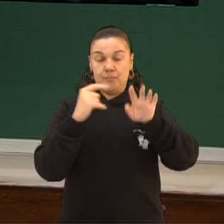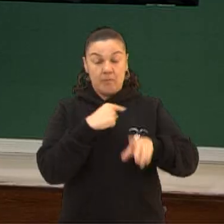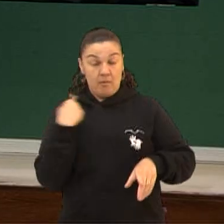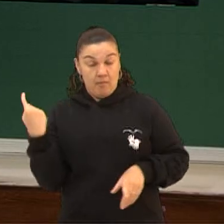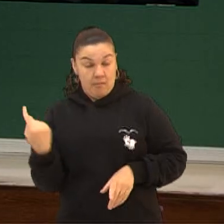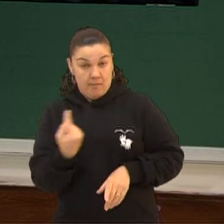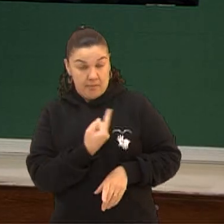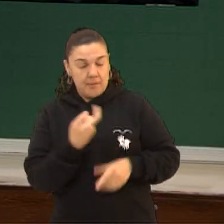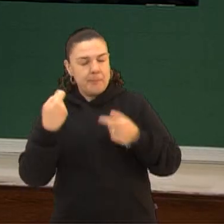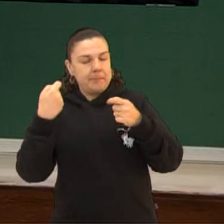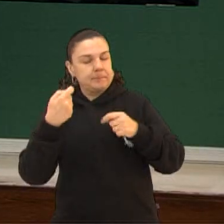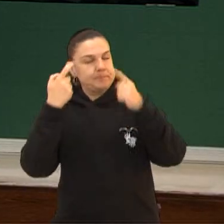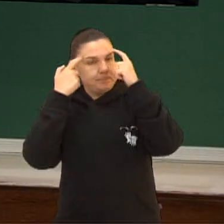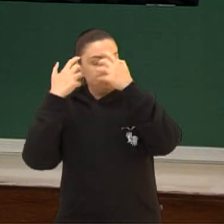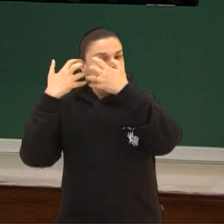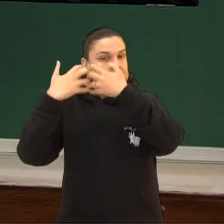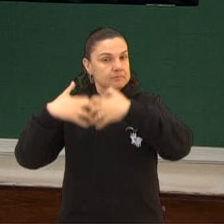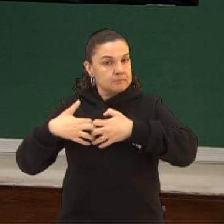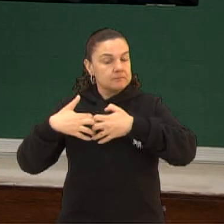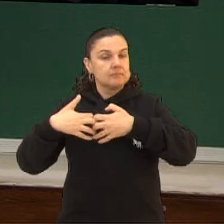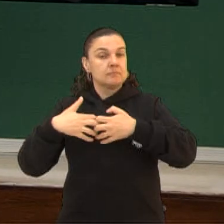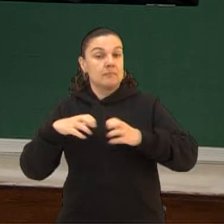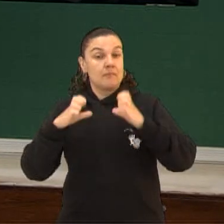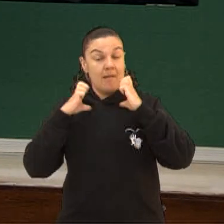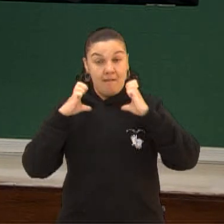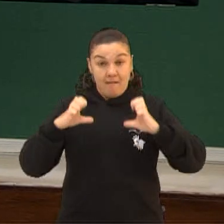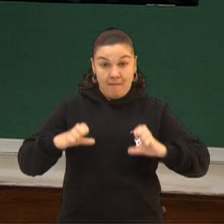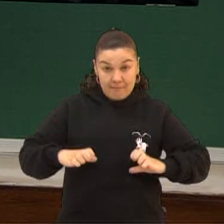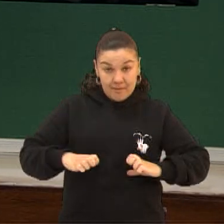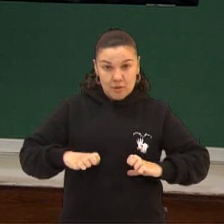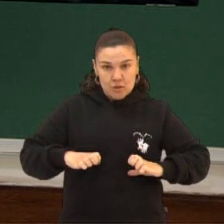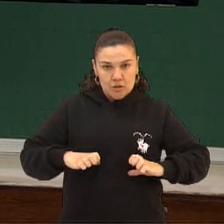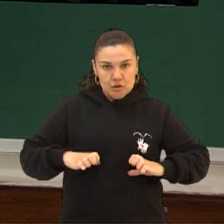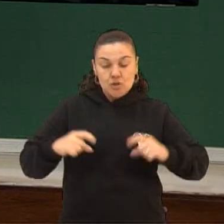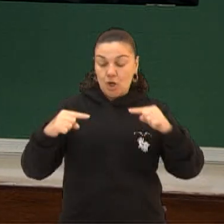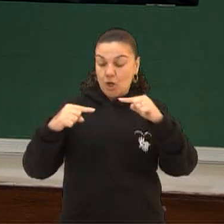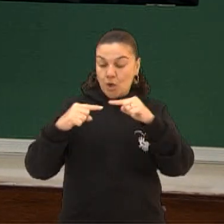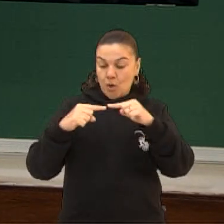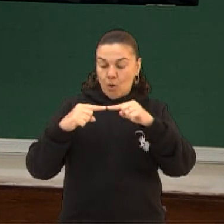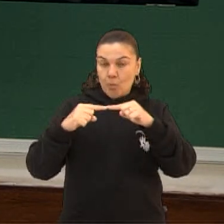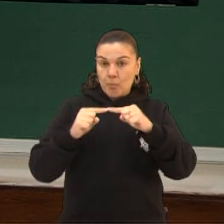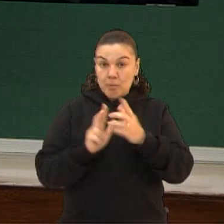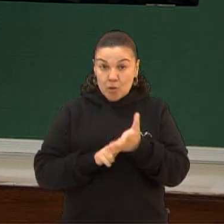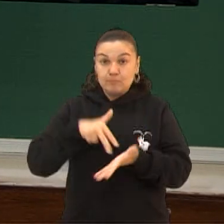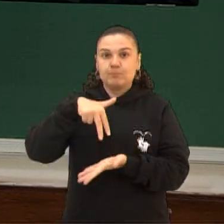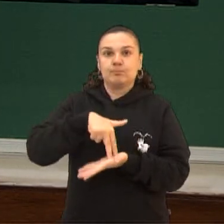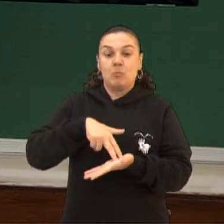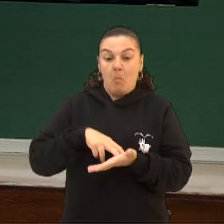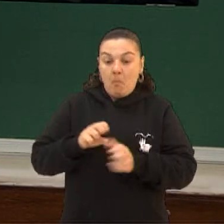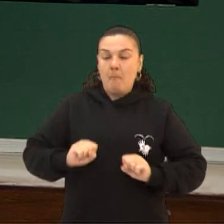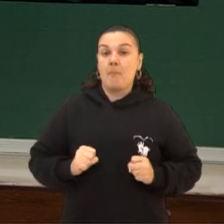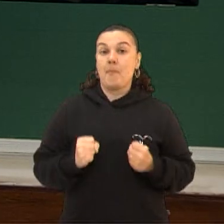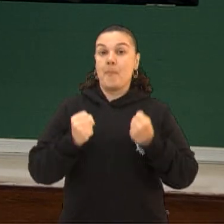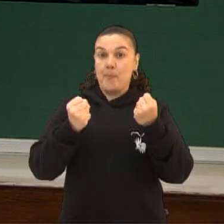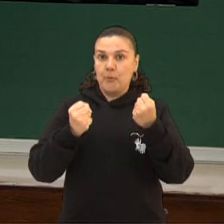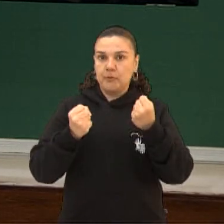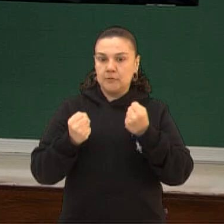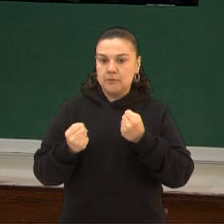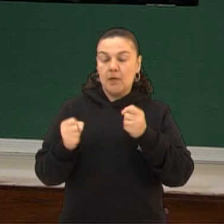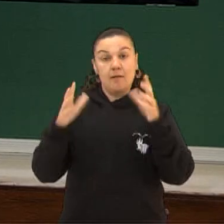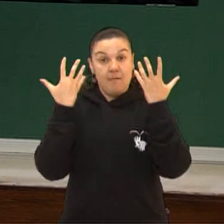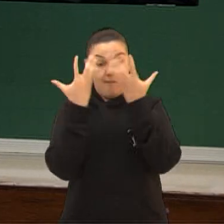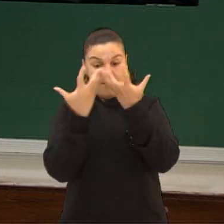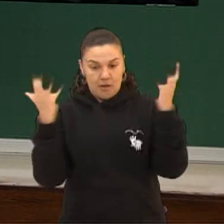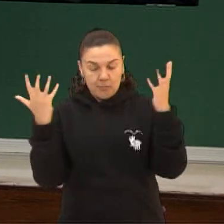ética que é compatível com o nosso poder tecnológico sobre a natureza e sobre os outros seres vivos.